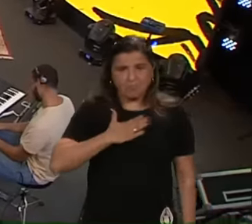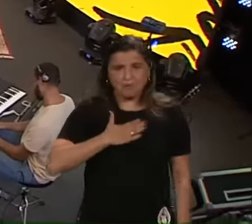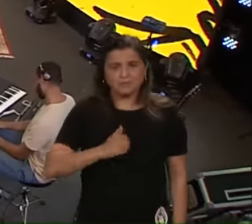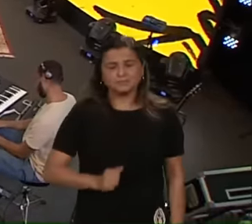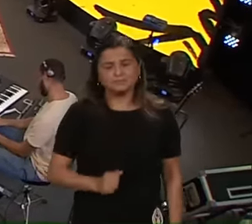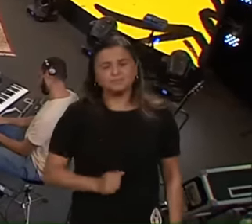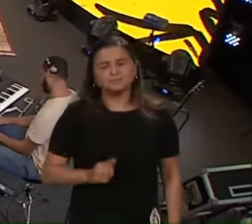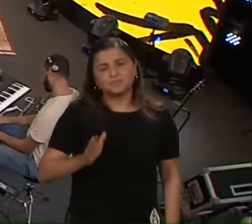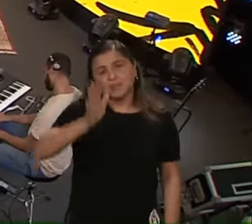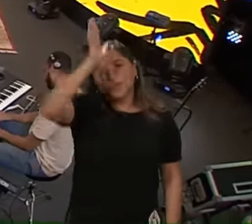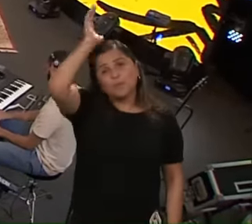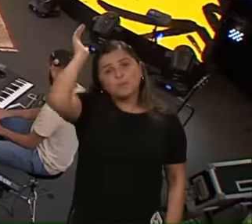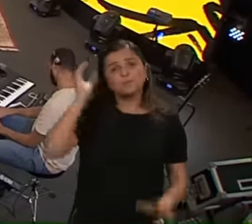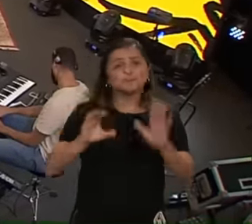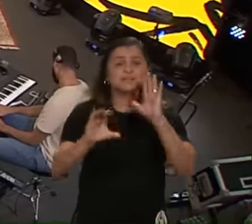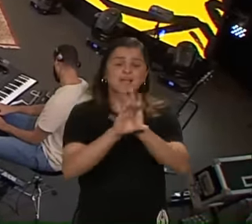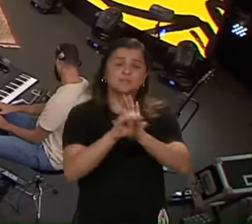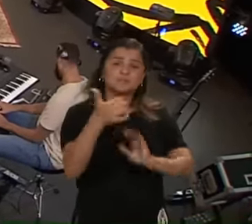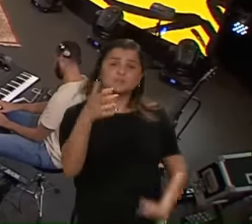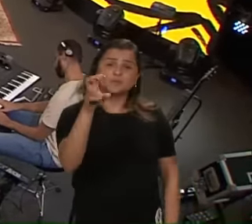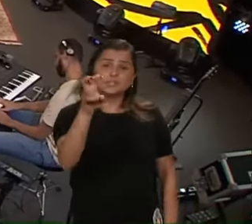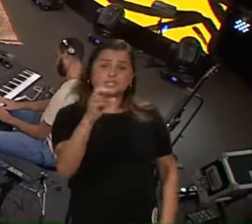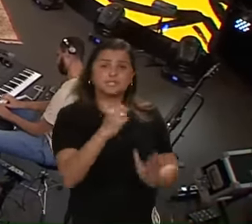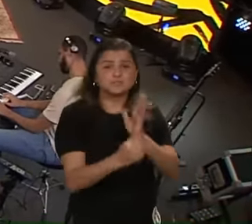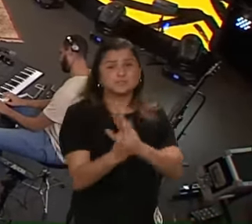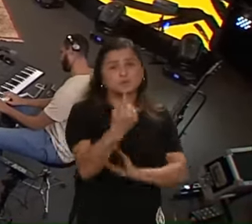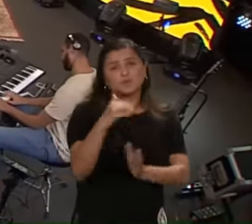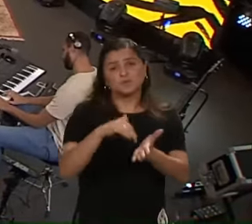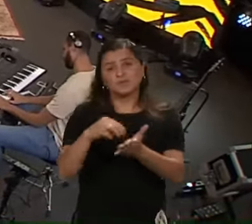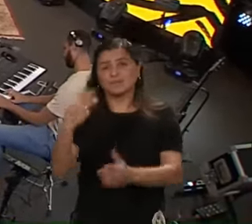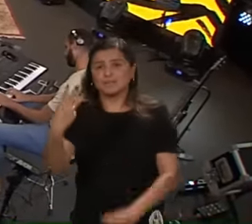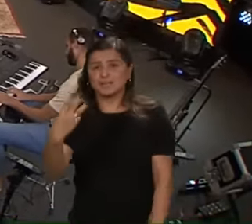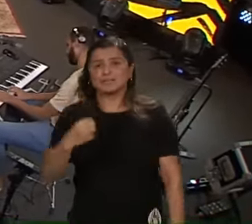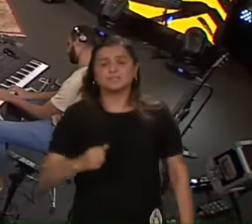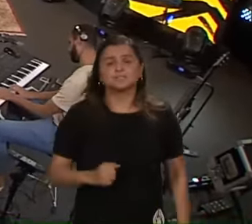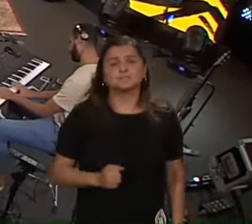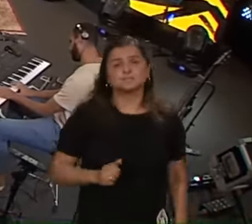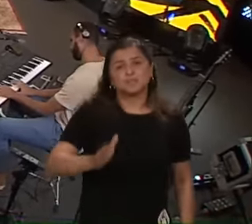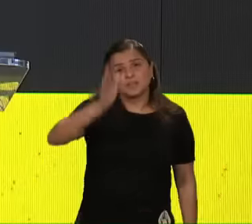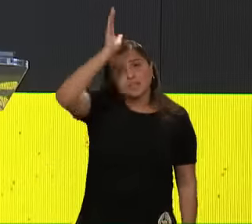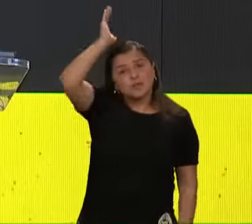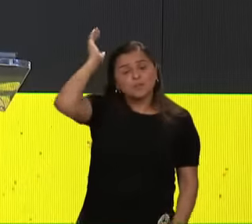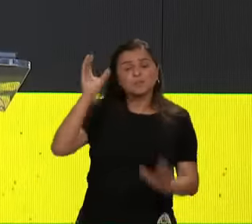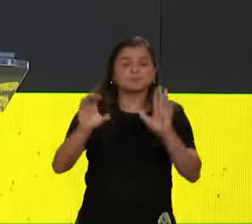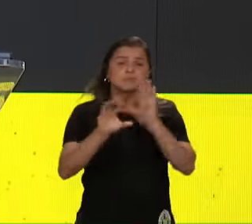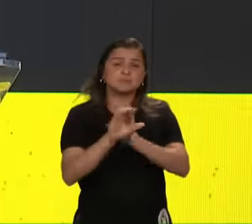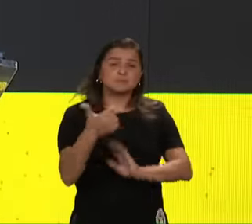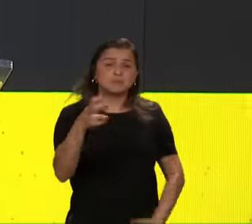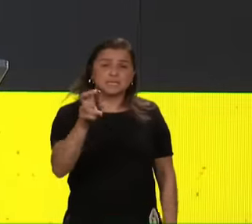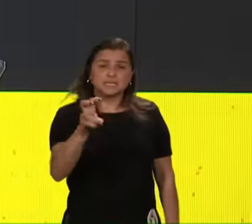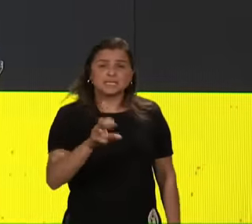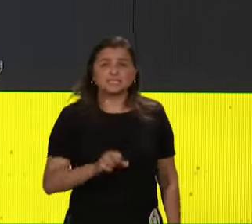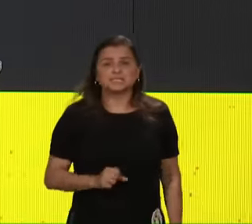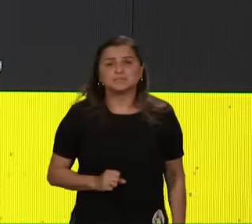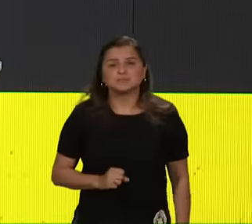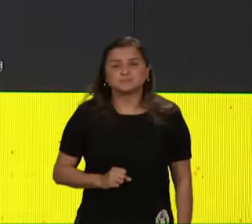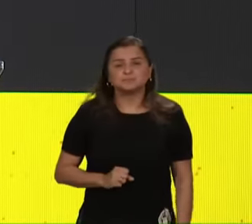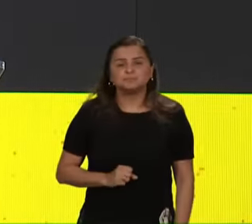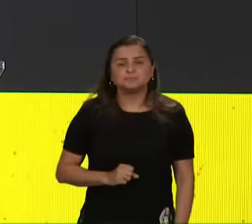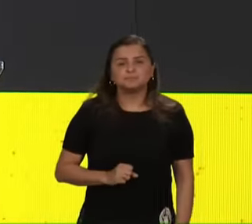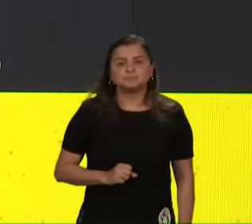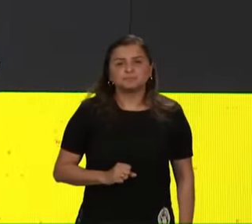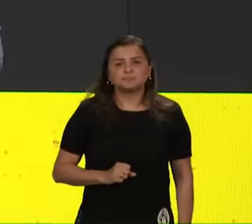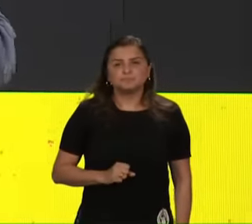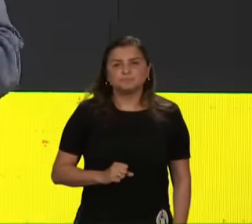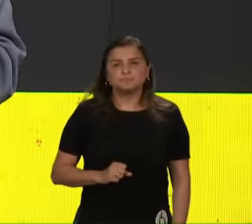Romanos capítulo 15, os três primeiros versículos. Romanos capítulo 15, os três primeiros